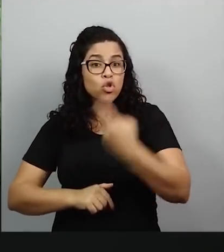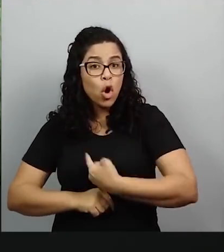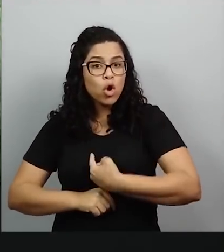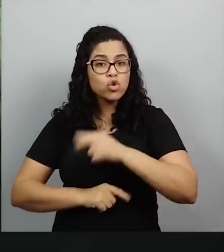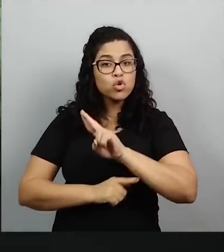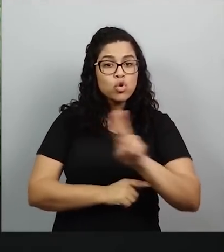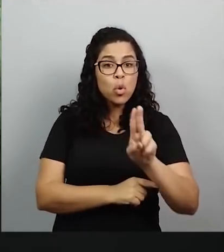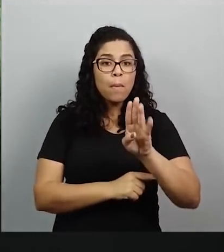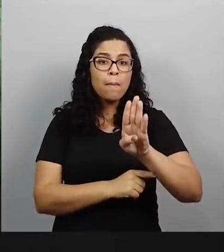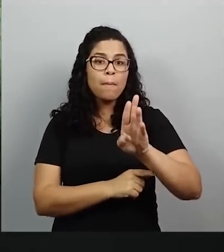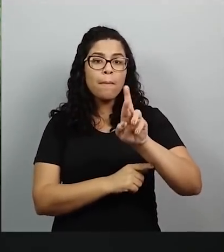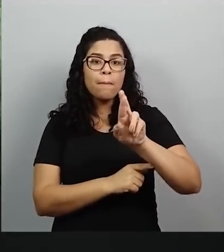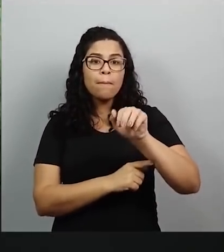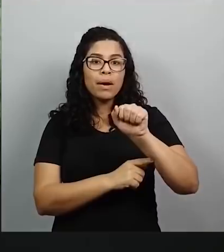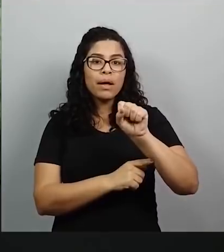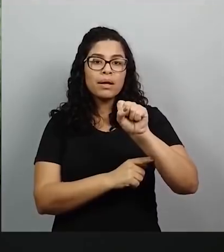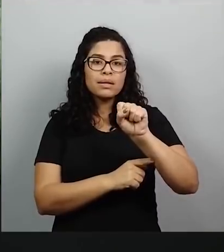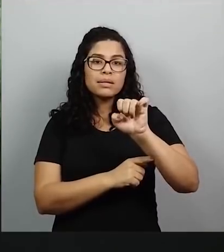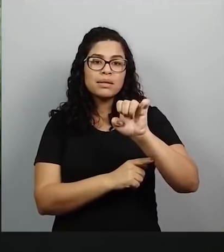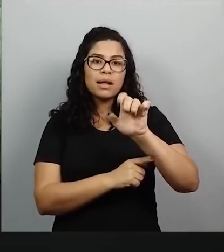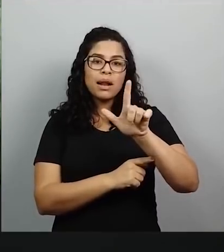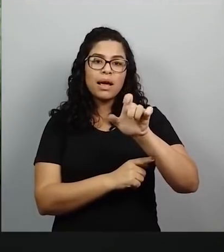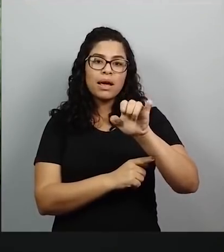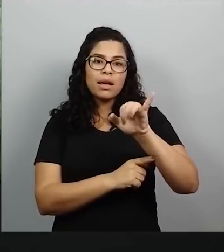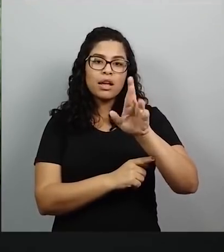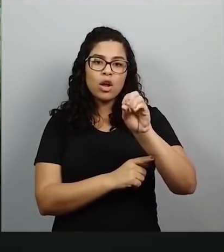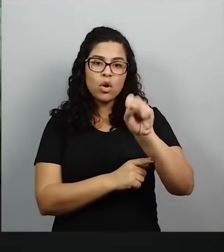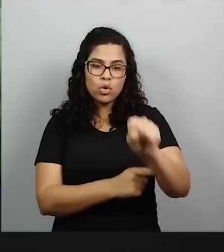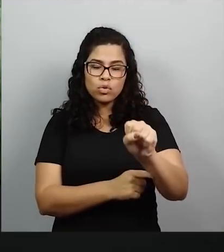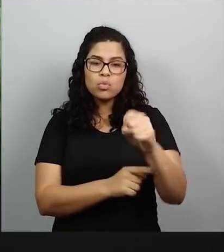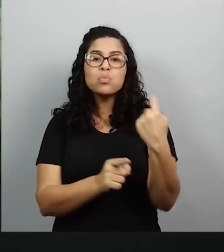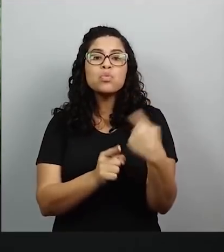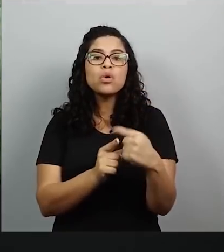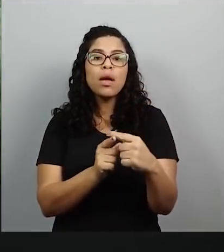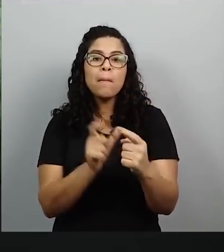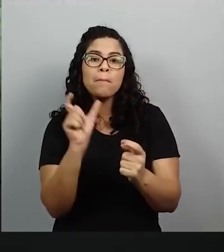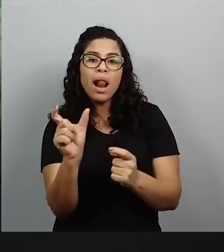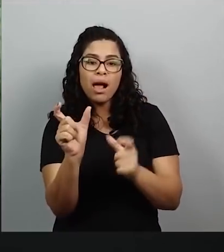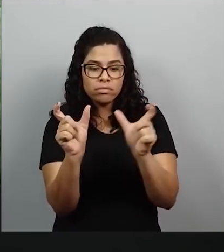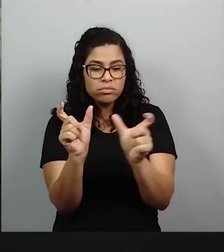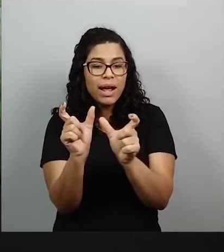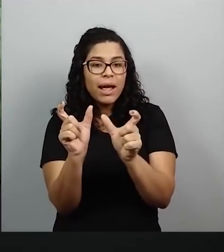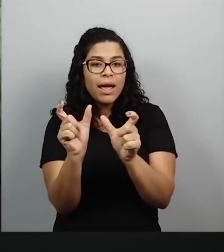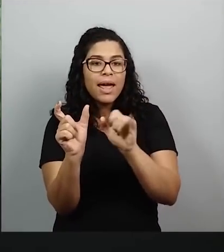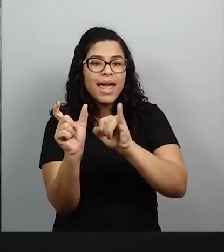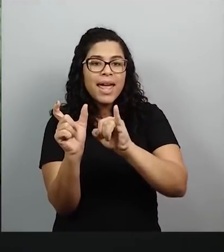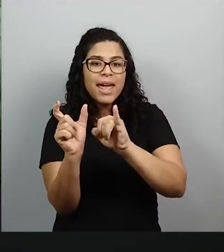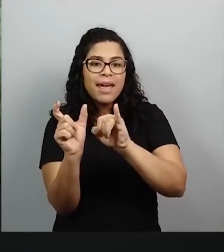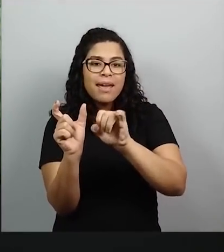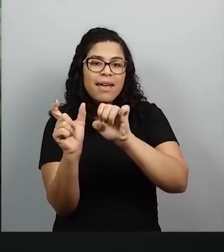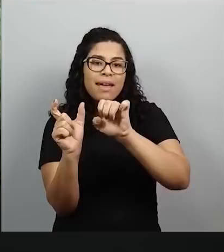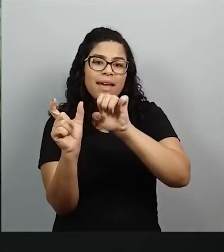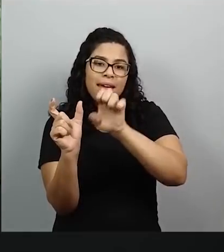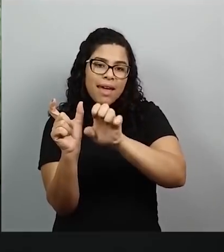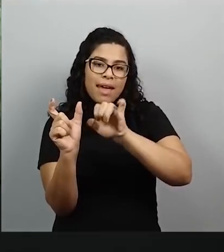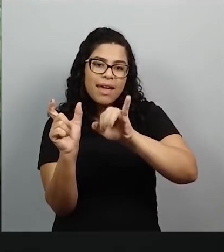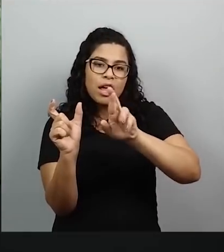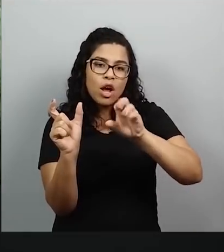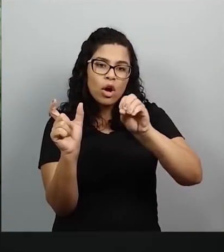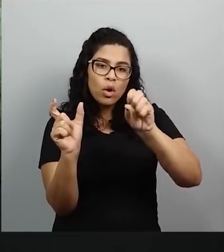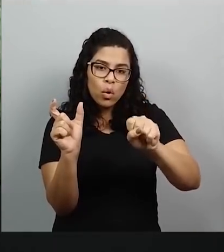brasileiros, porque essa terminação eiro normalmente se faz para trabalho, para uma profissão,